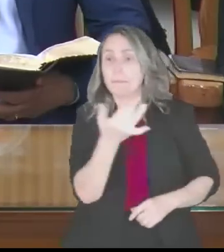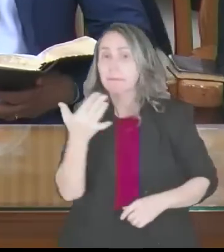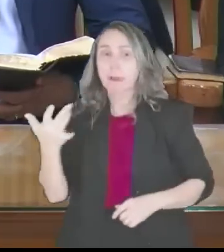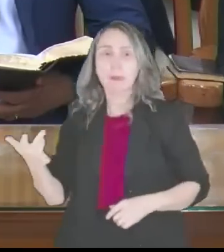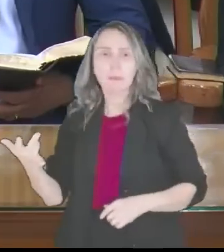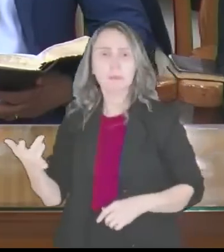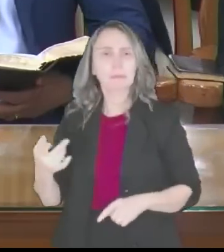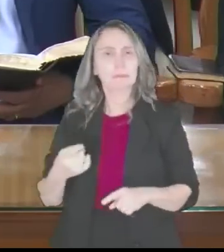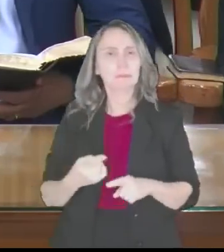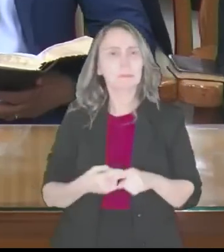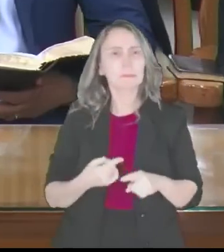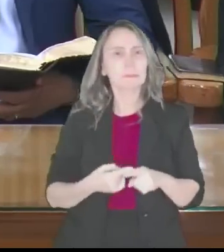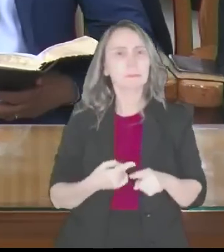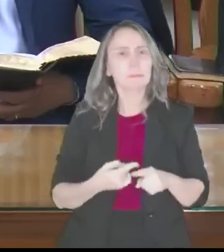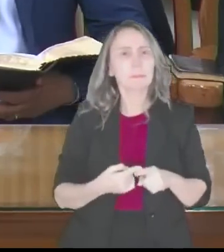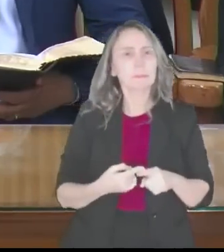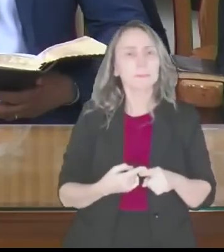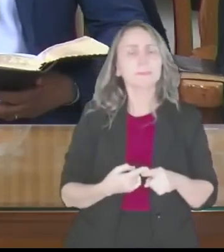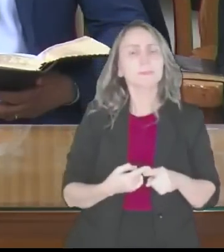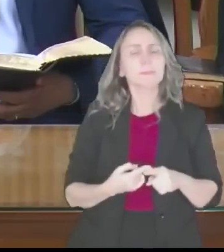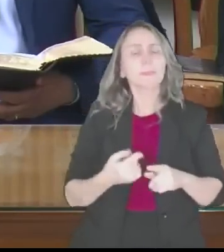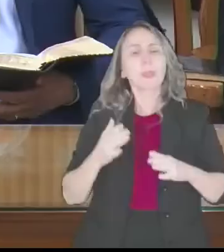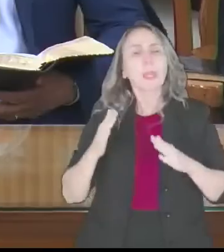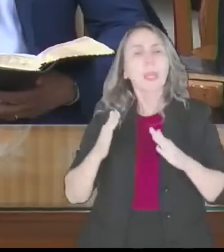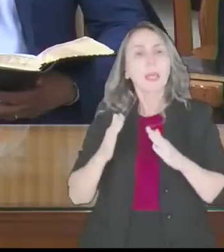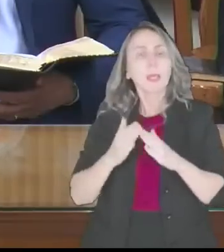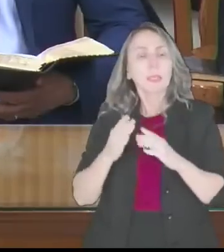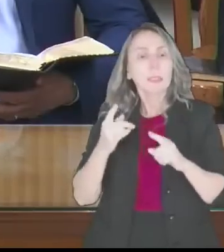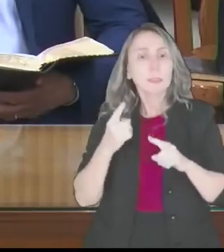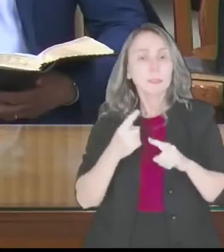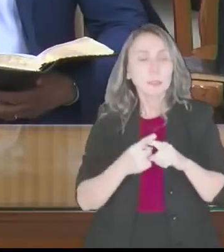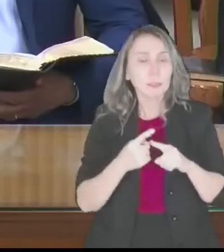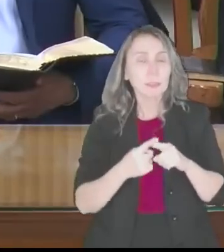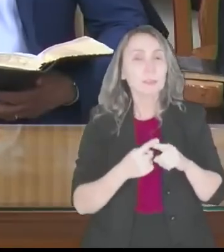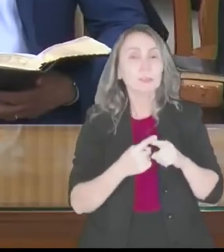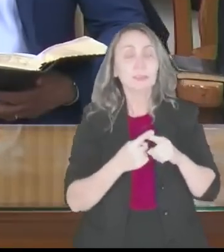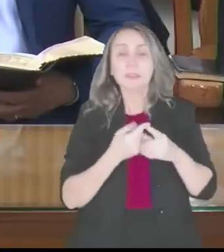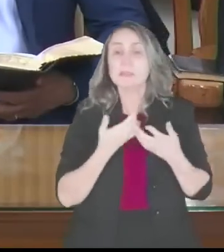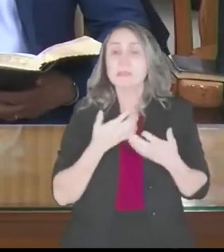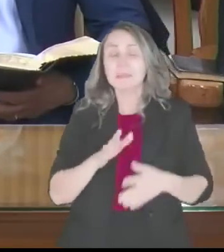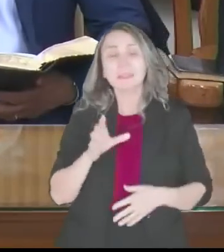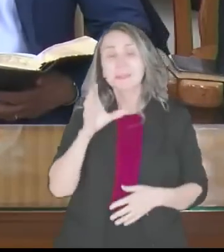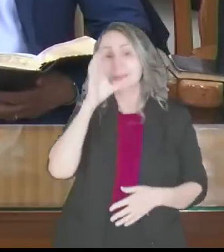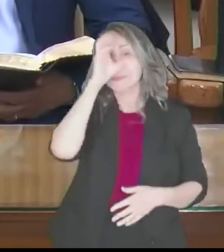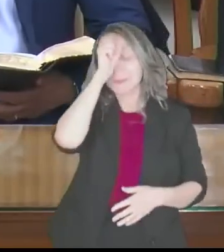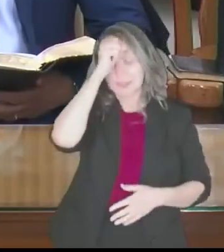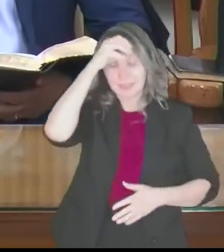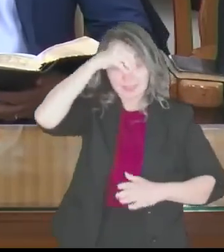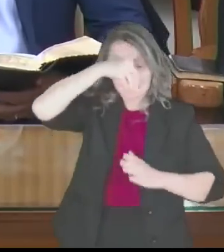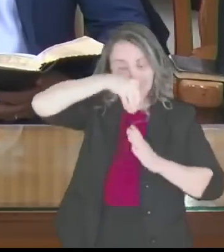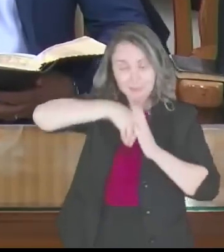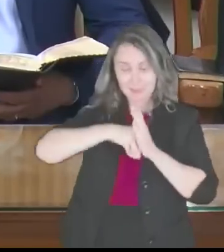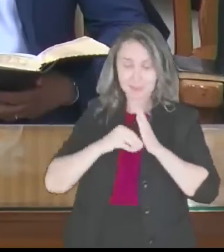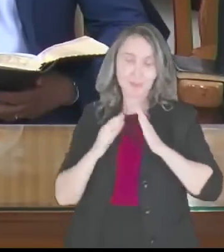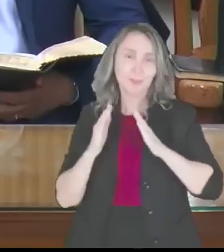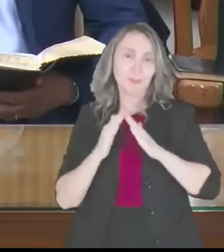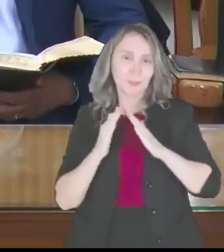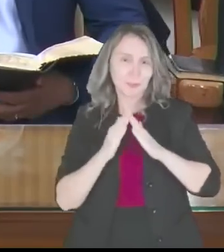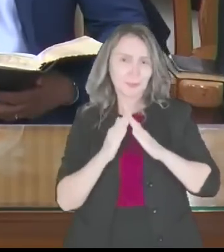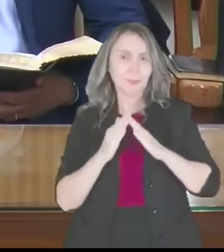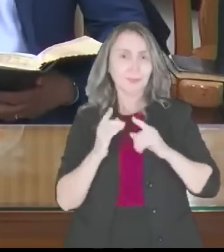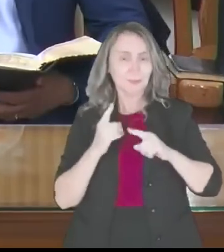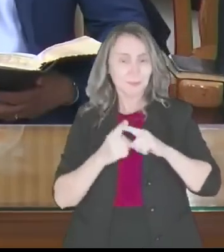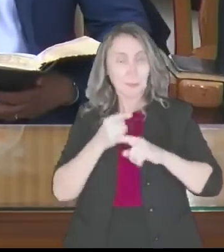querem aprender na casa da mãe. Elas querem criar as suas próprias teologias.